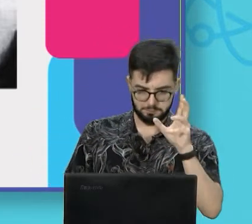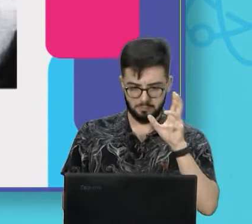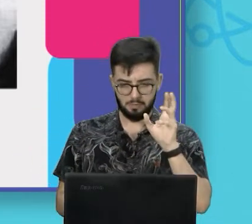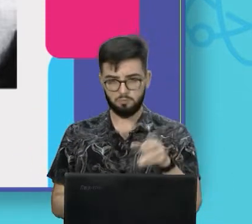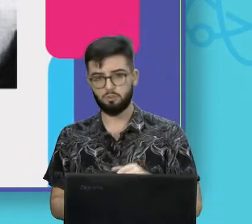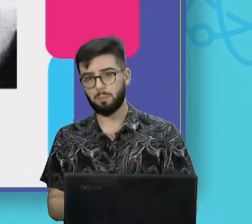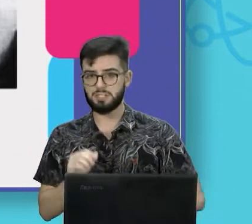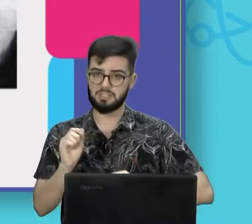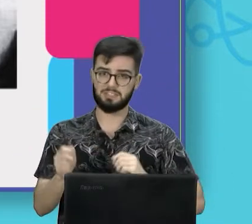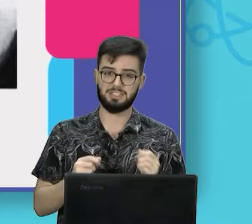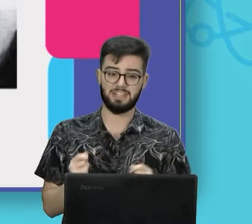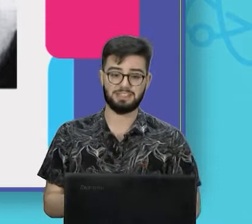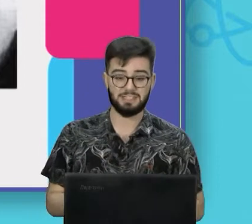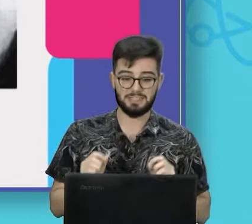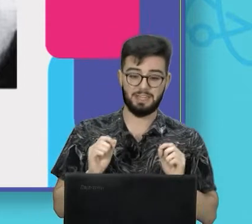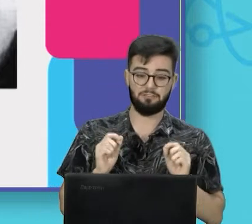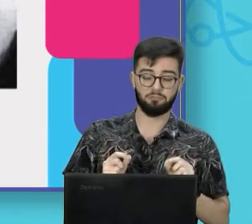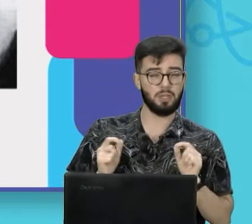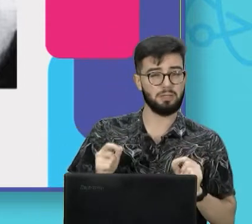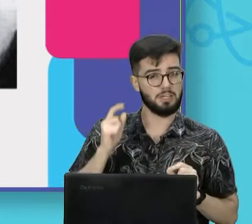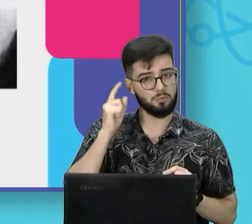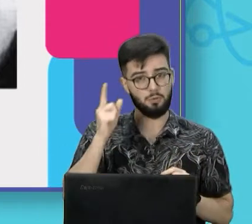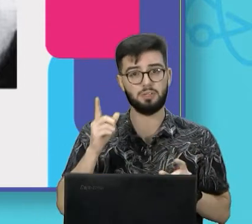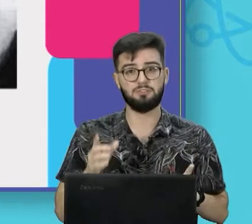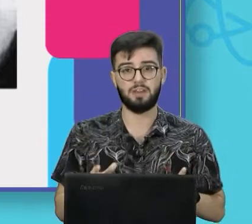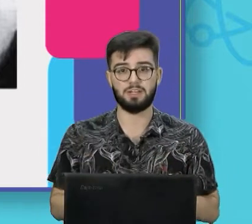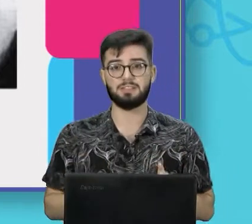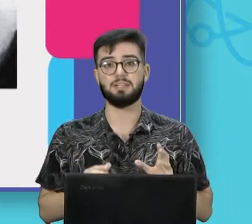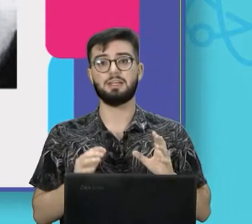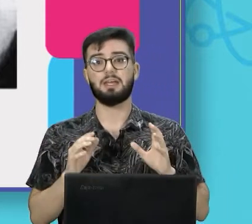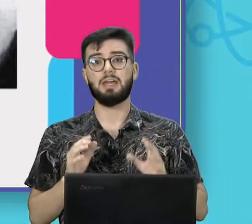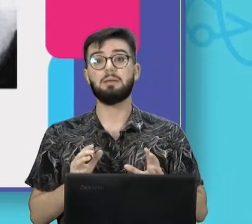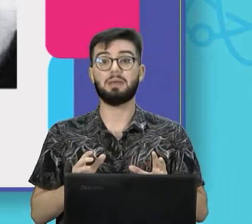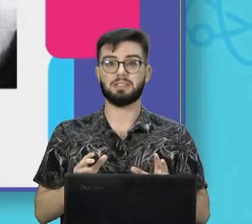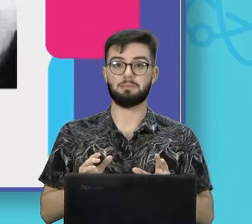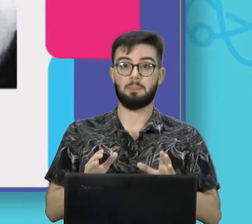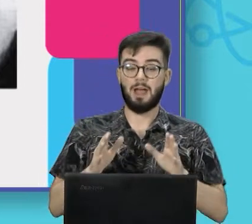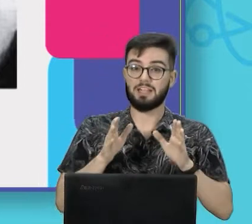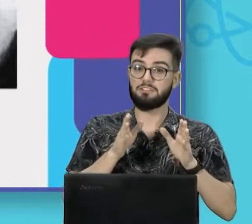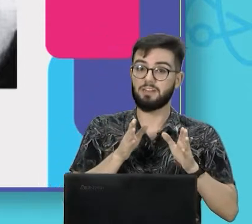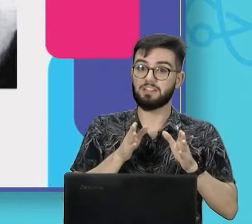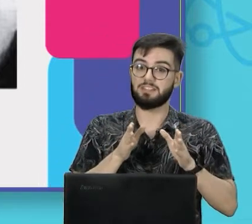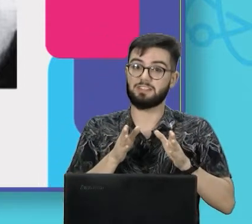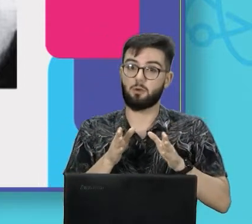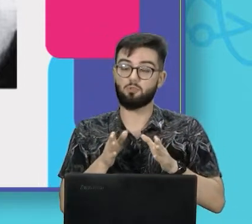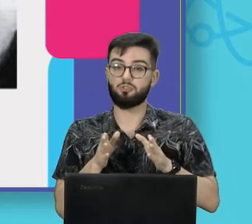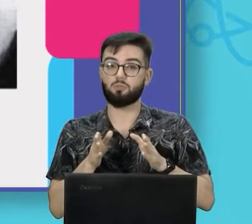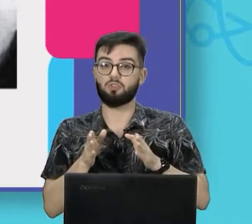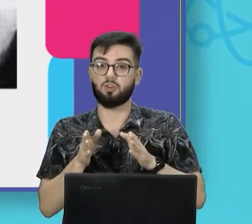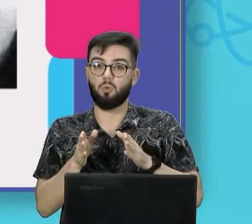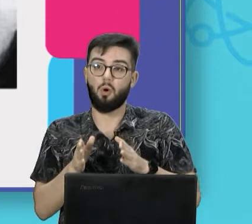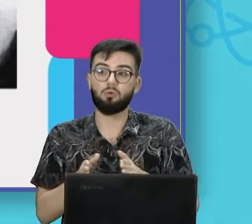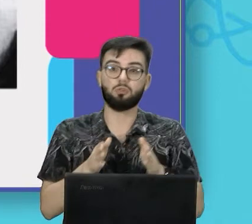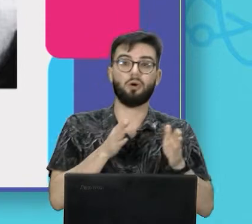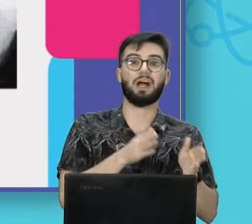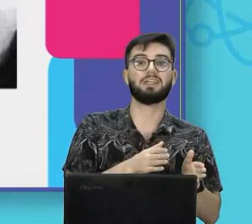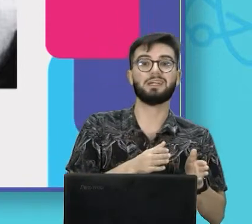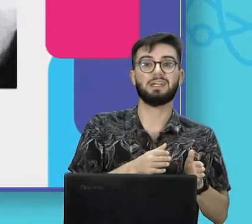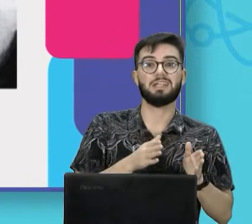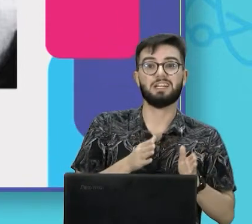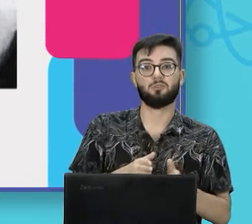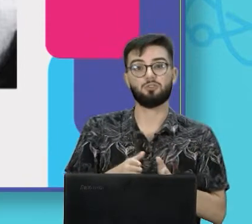foram feitos só para gente seguir adiante é fundamental tem uma diferença em mente a diferença entre a constituição